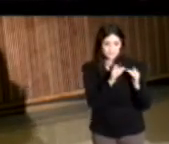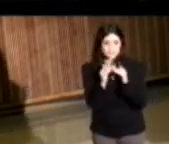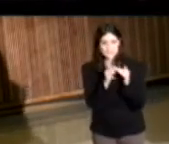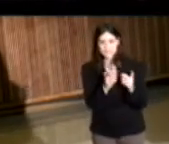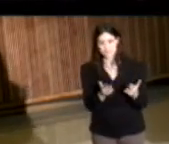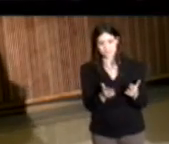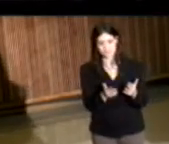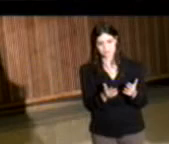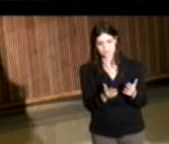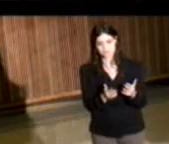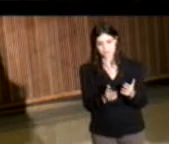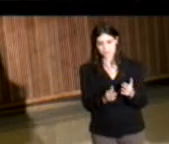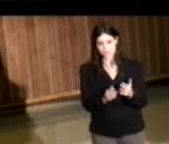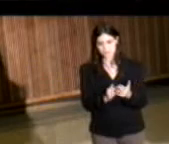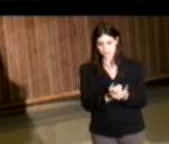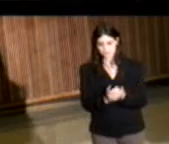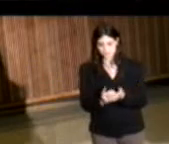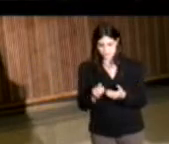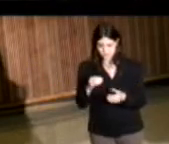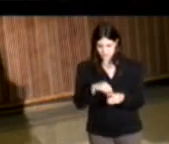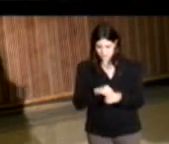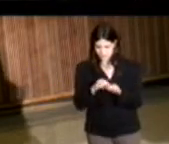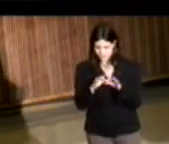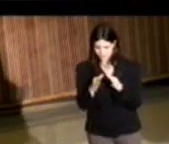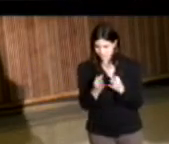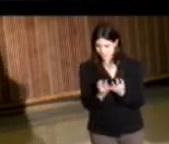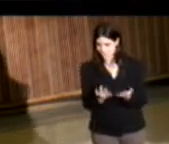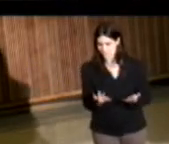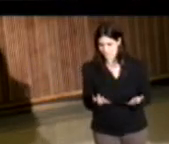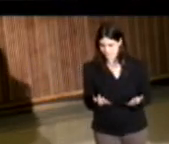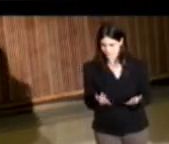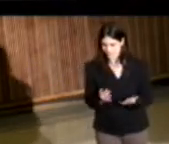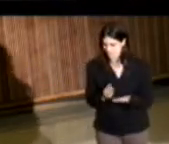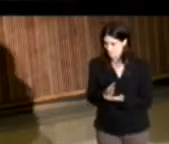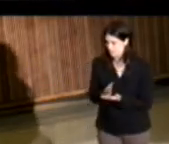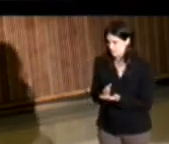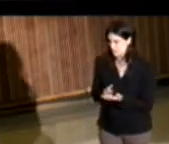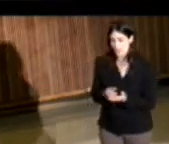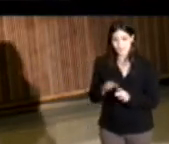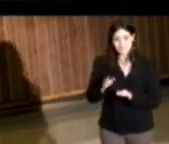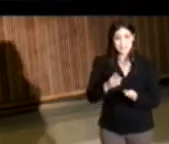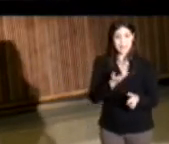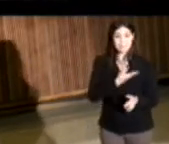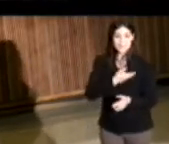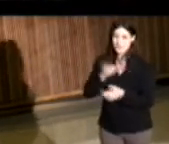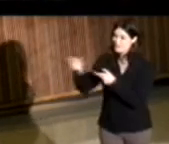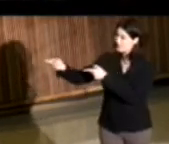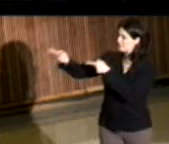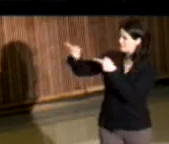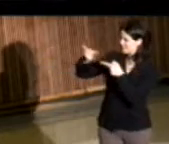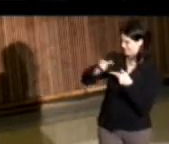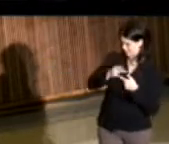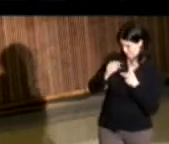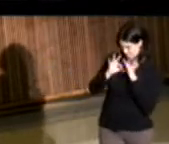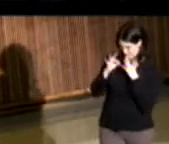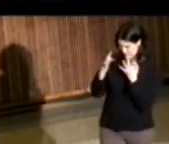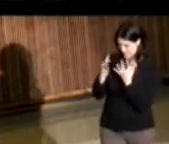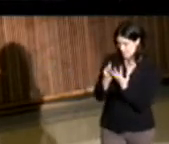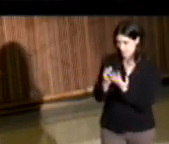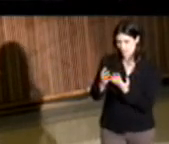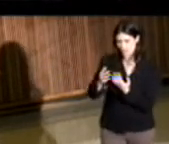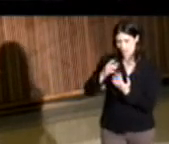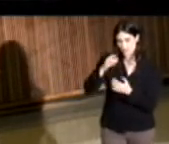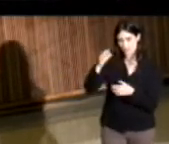vizinho, ou alguém que a gente leva para casa, que a gente acha a melhor pessoa da face da terra. E aquilo fica no segredo do coração